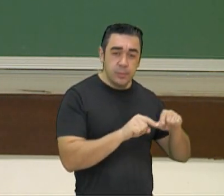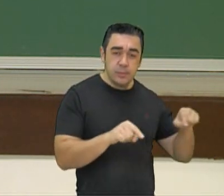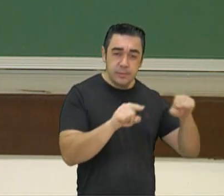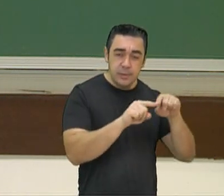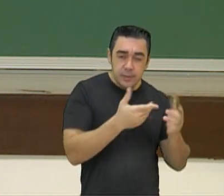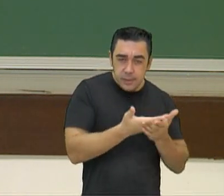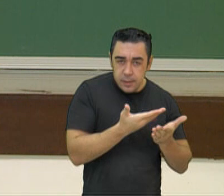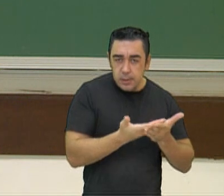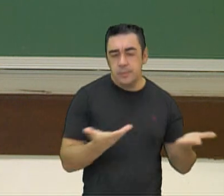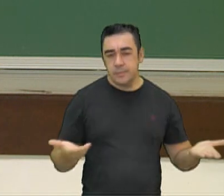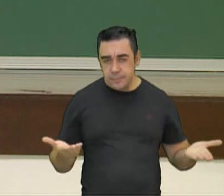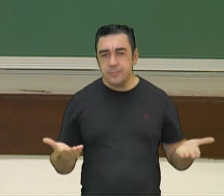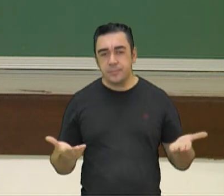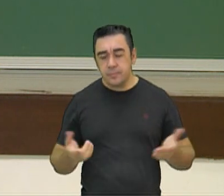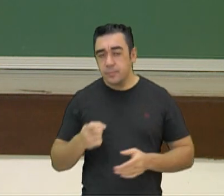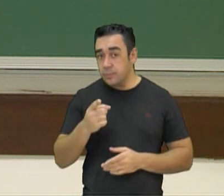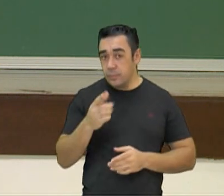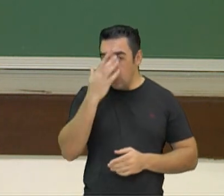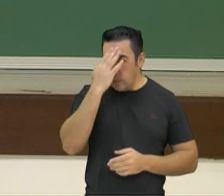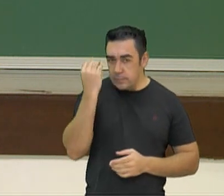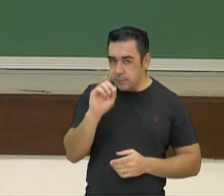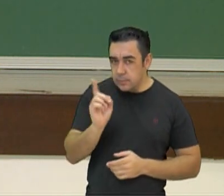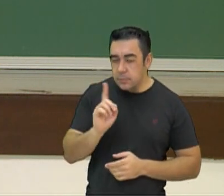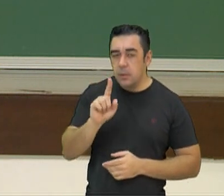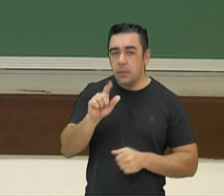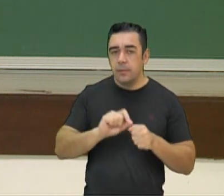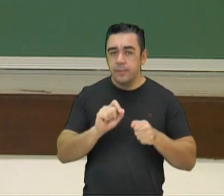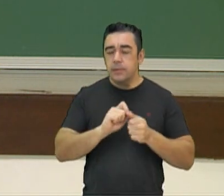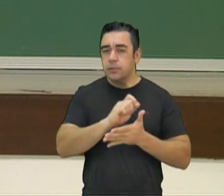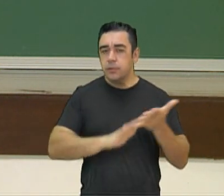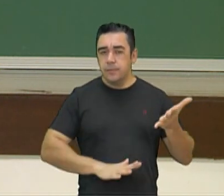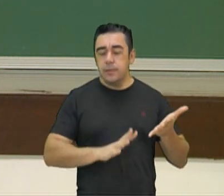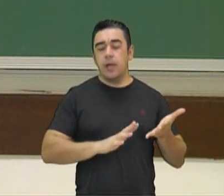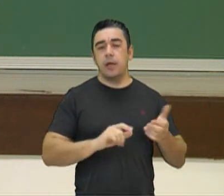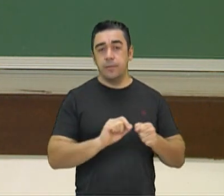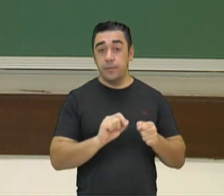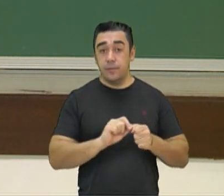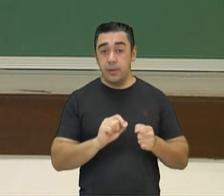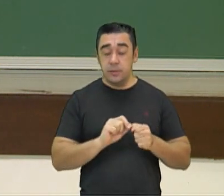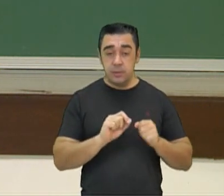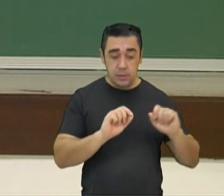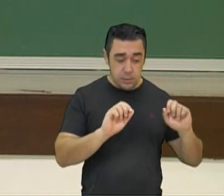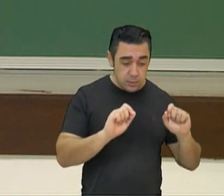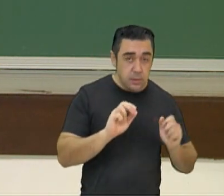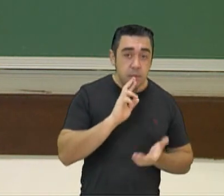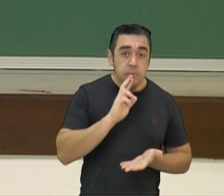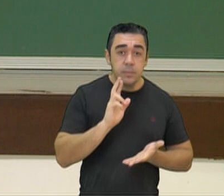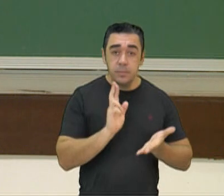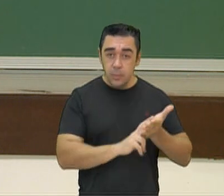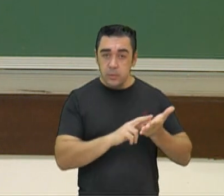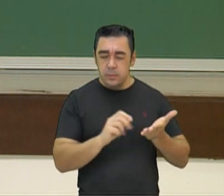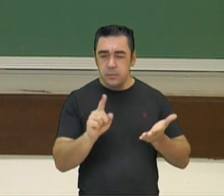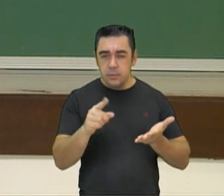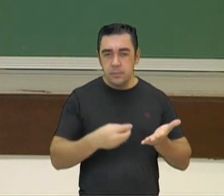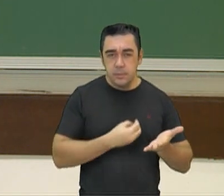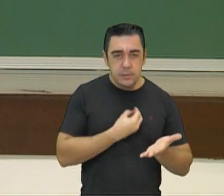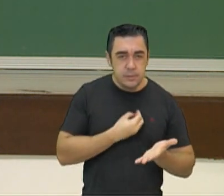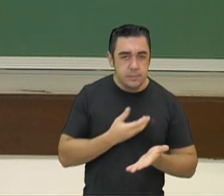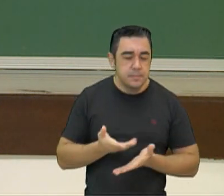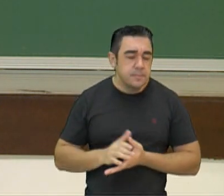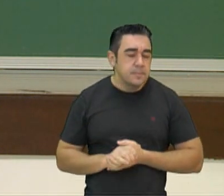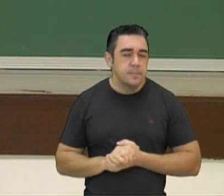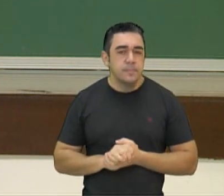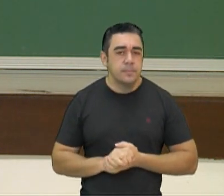Classroom. Não esqueça de fazer sua atividade e registrar a sua presença.